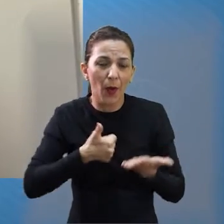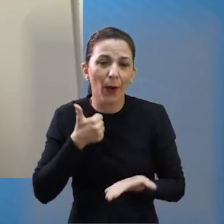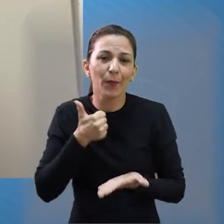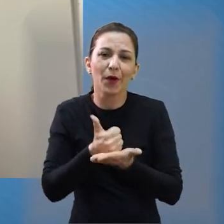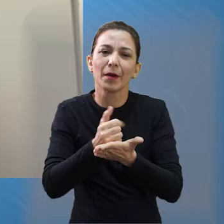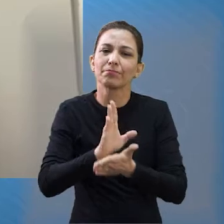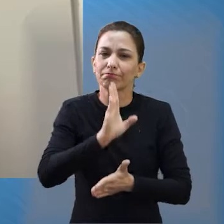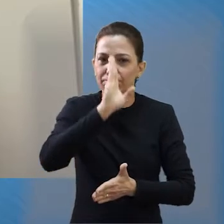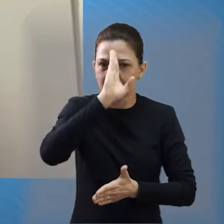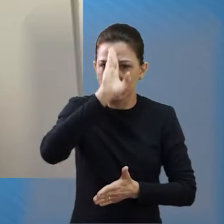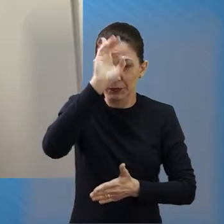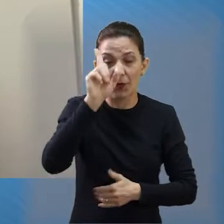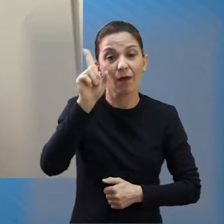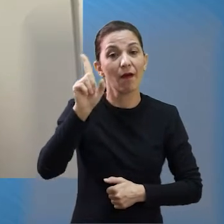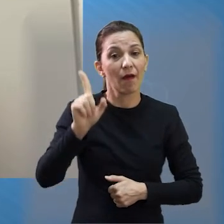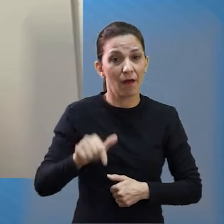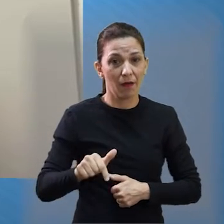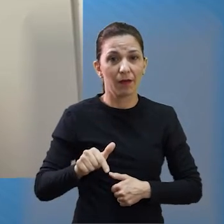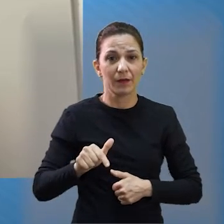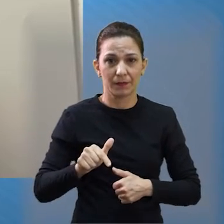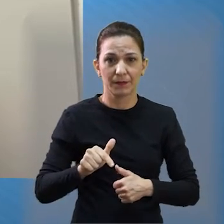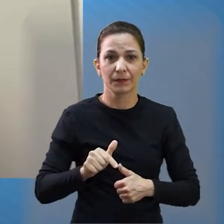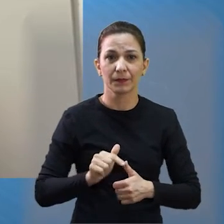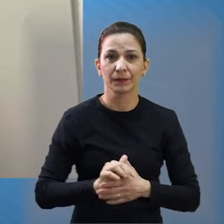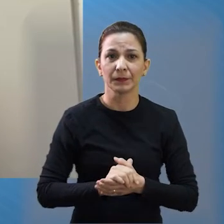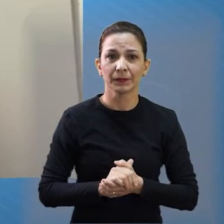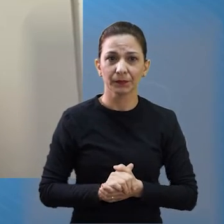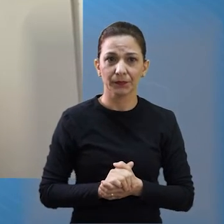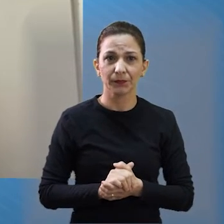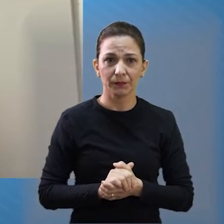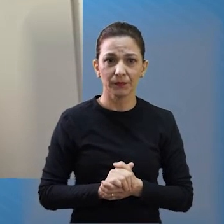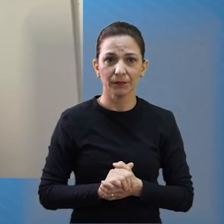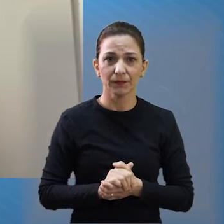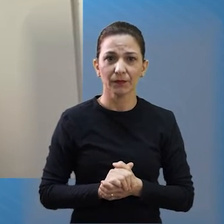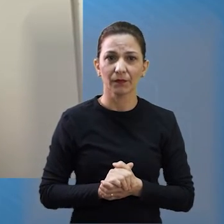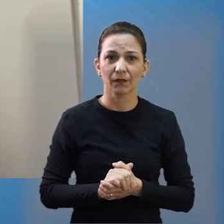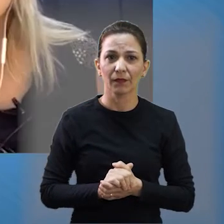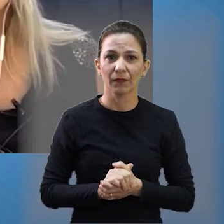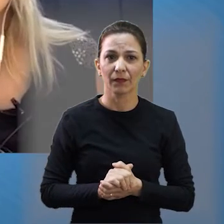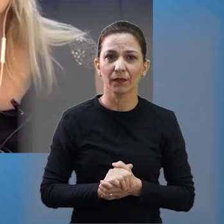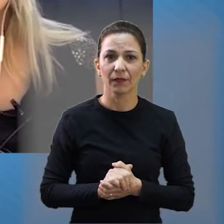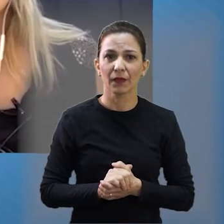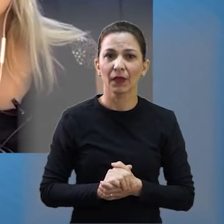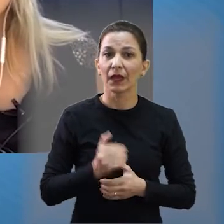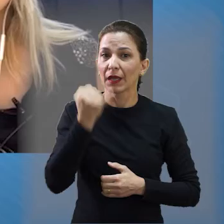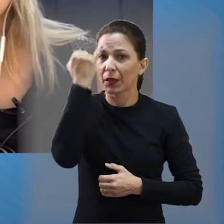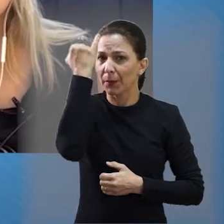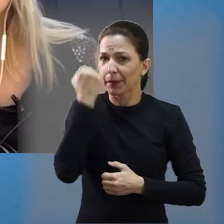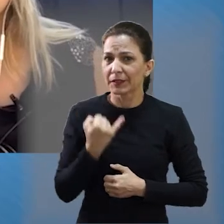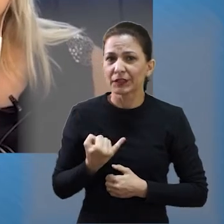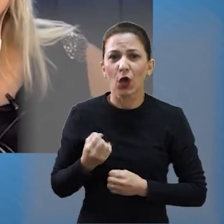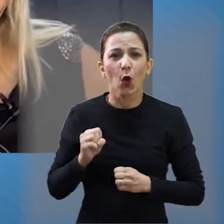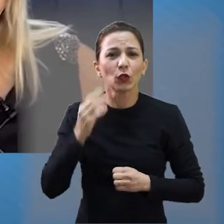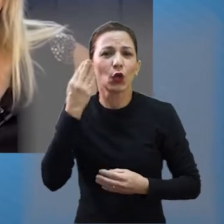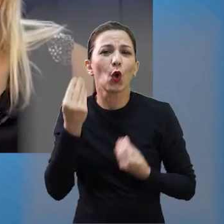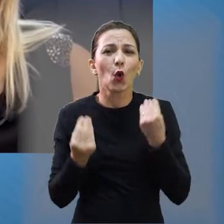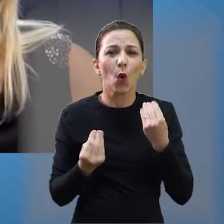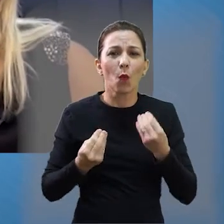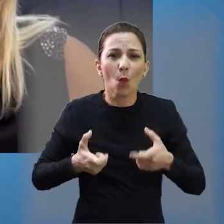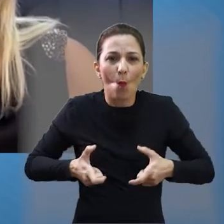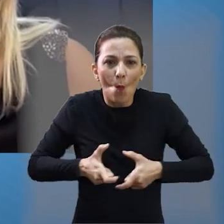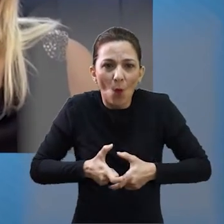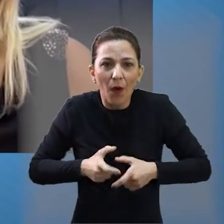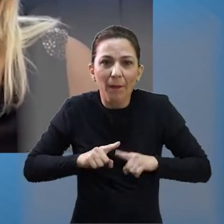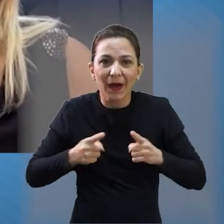tenha sucesso. Então, esse suporte psicológico é muito importante, é fundamental, eu diria. E como que o processo